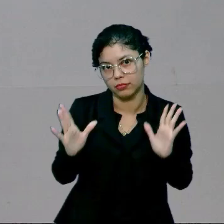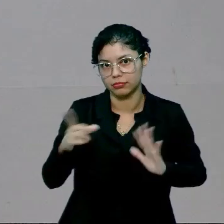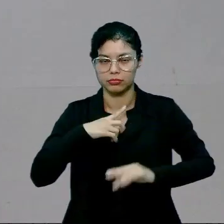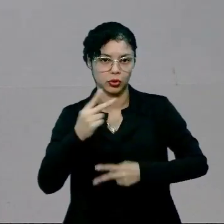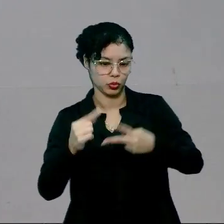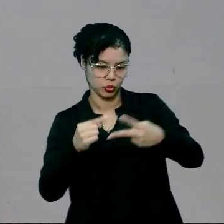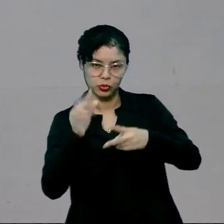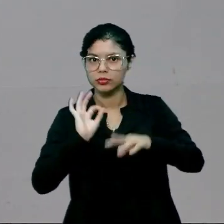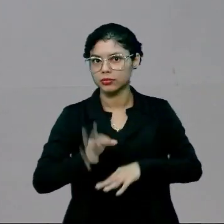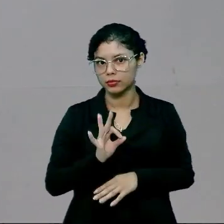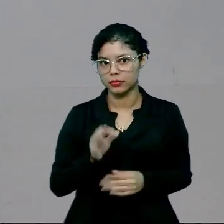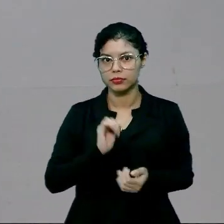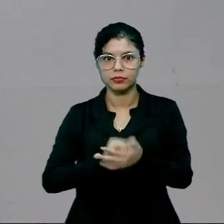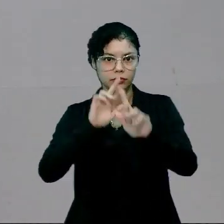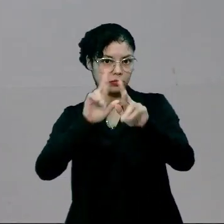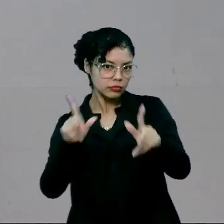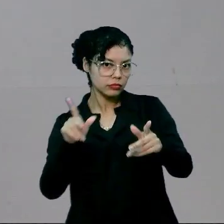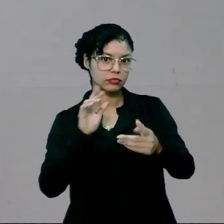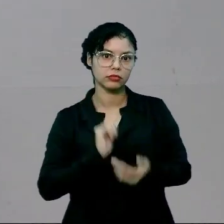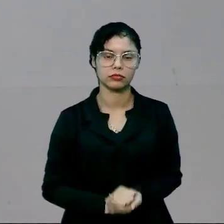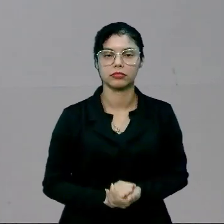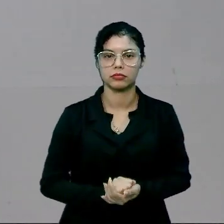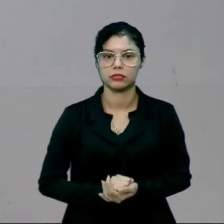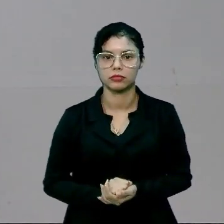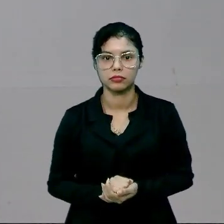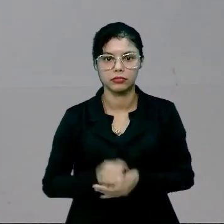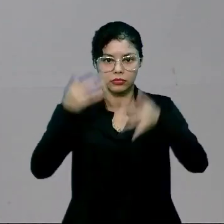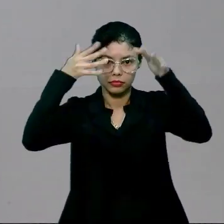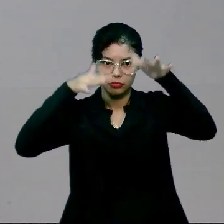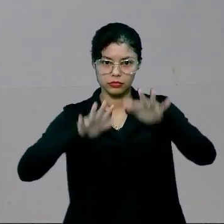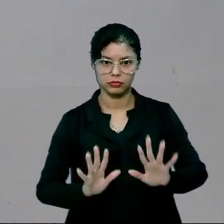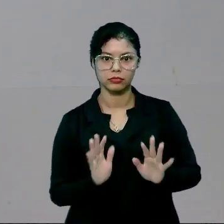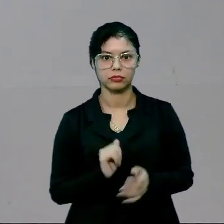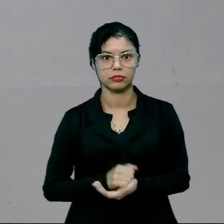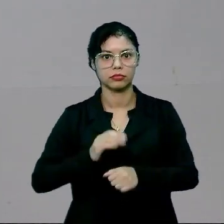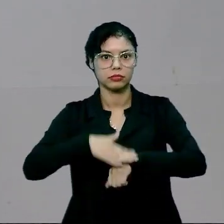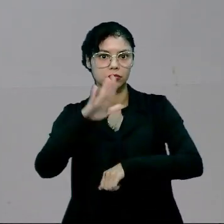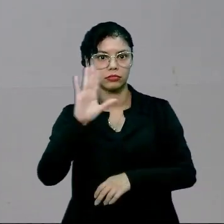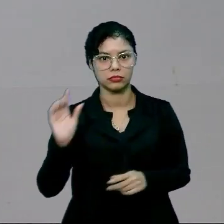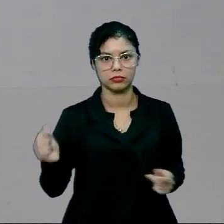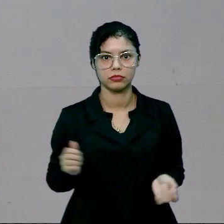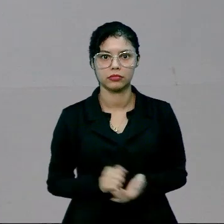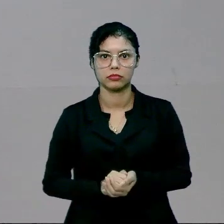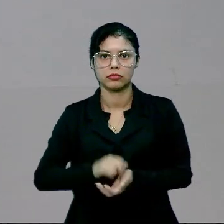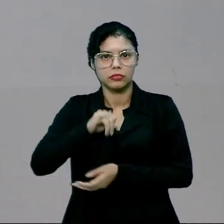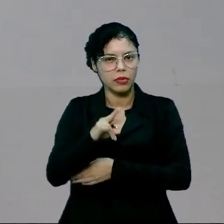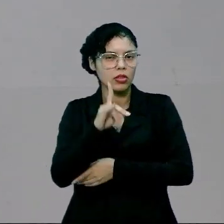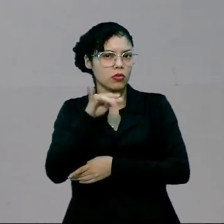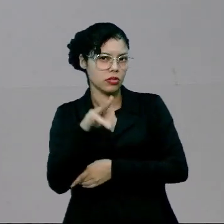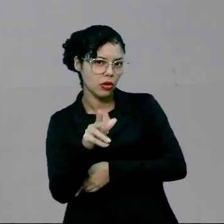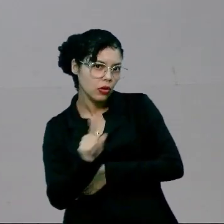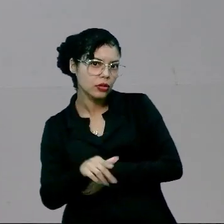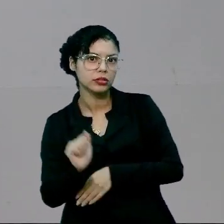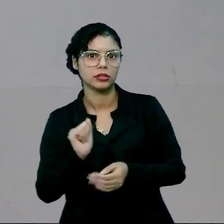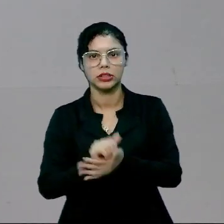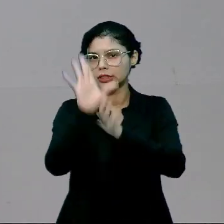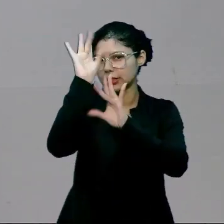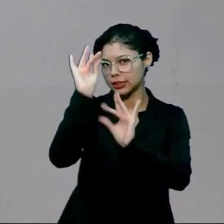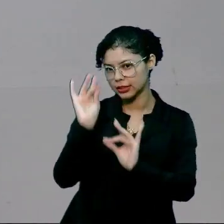tenho duas, com certeza são diferentes, não é? A naturalista, ela é mais minuciosa, ela é